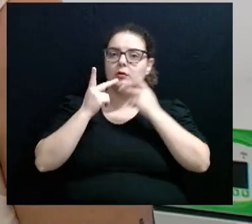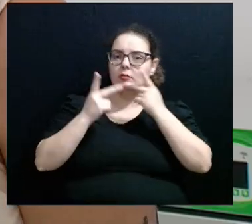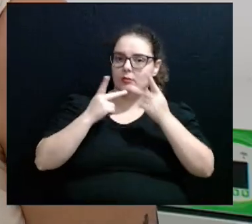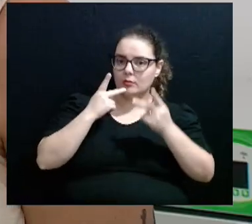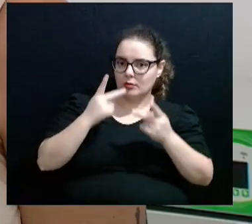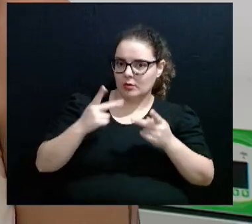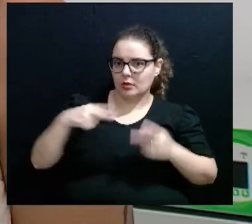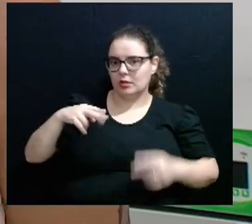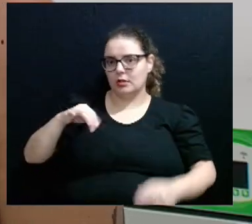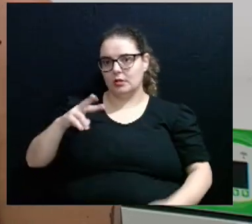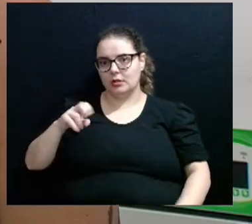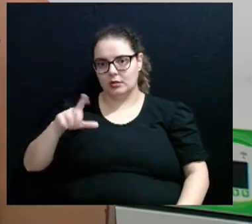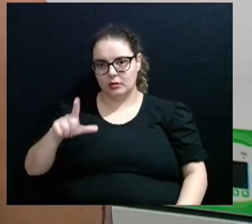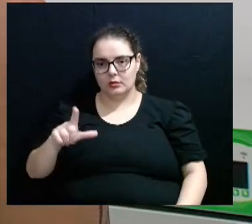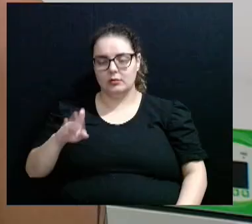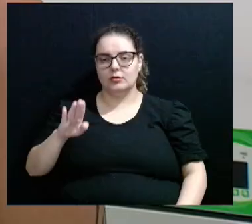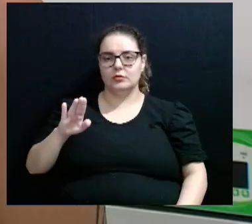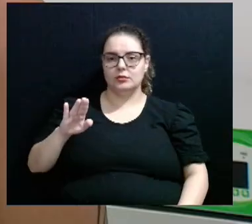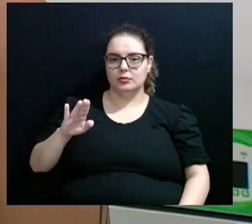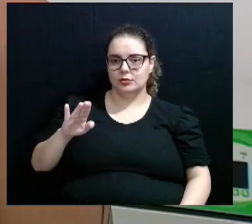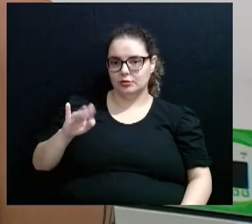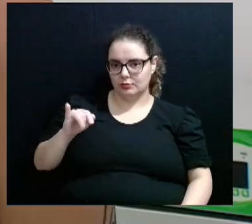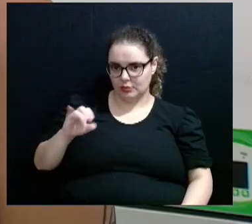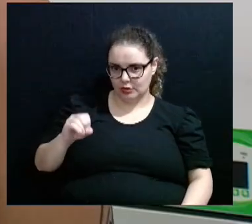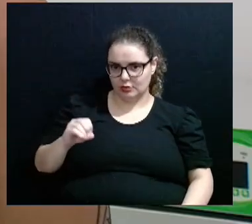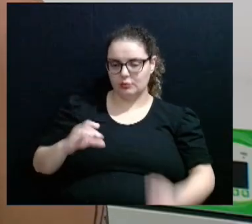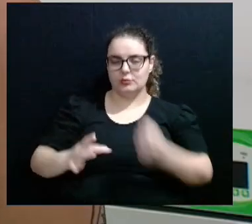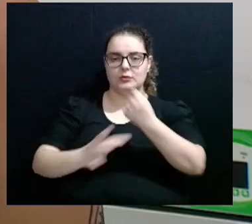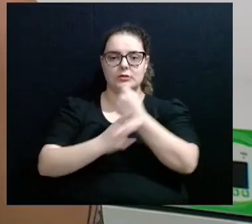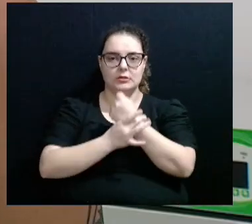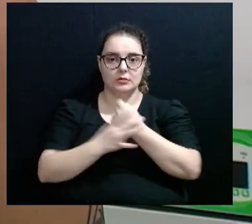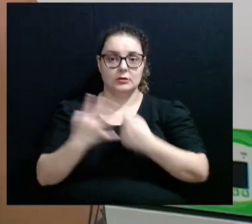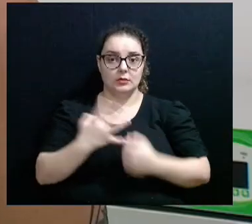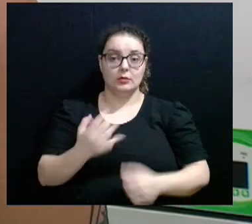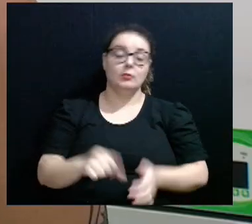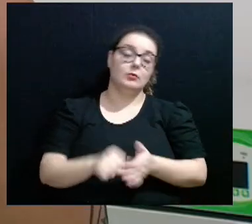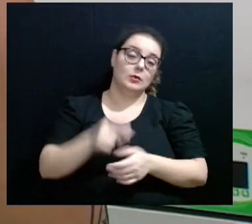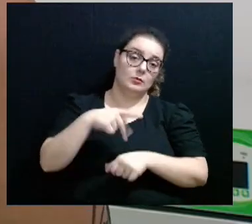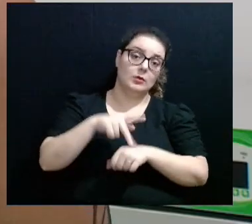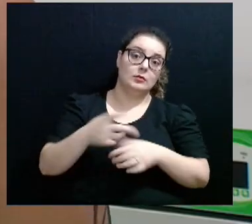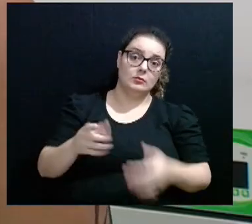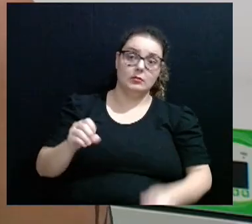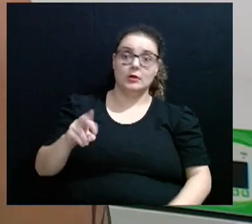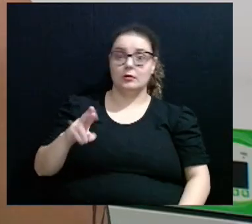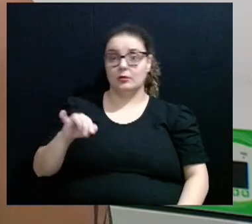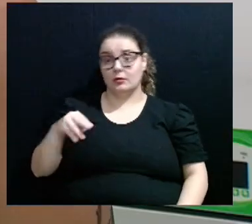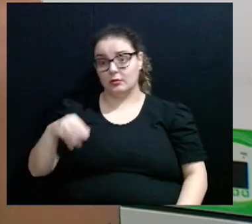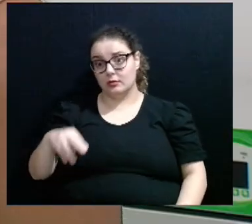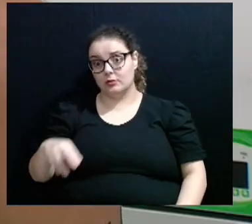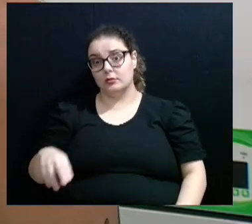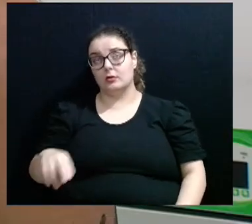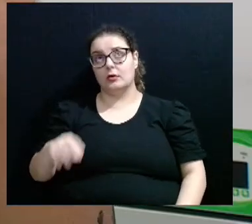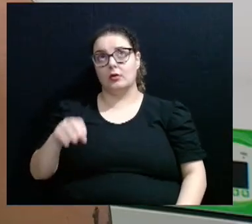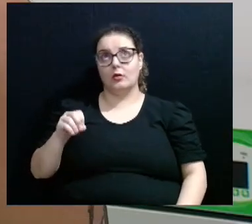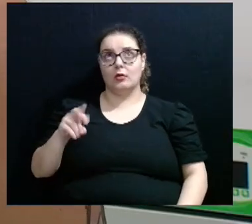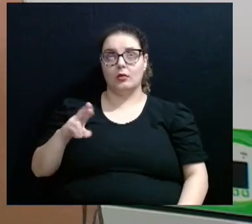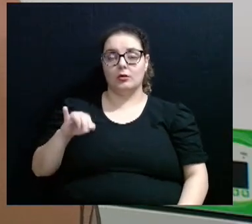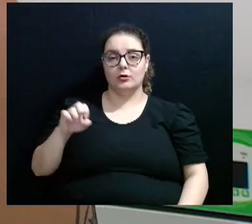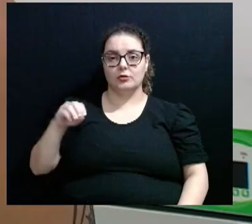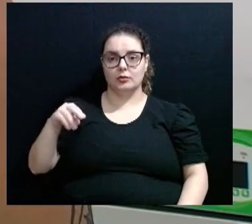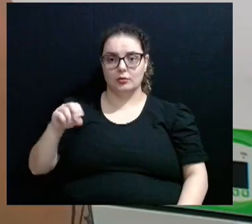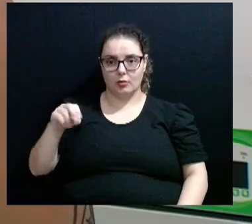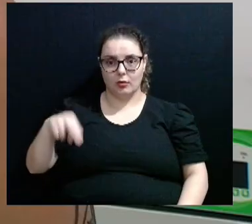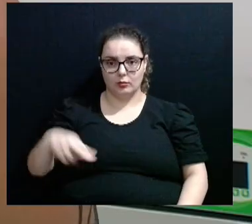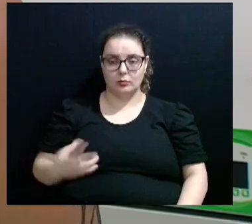biossegurança 4, né, que será o primeiro do país, mas o Orion também terá outros laboratórios,